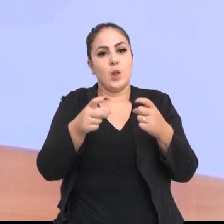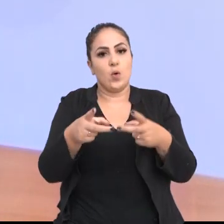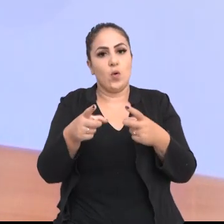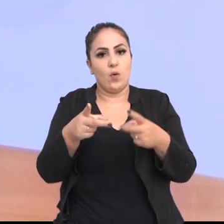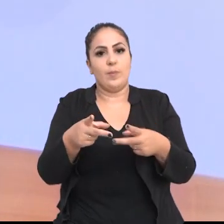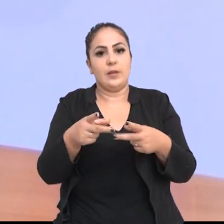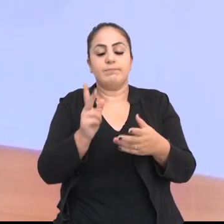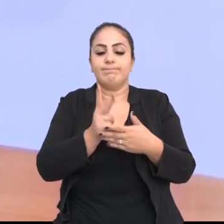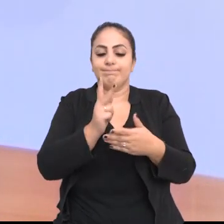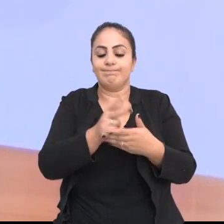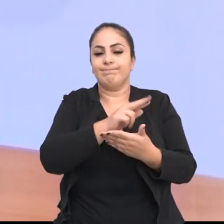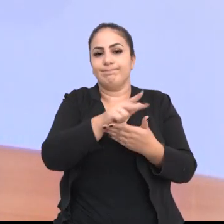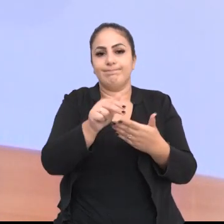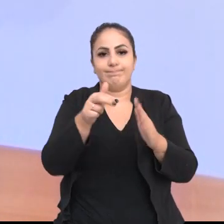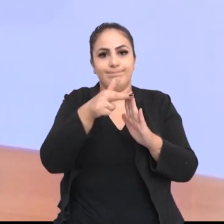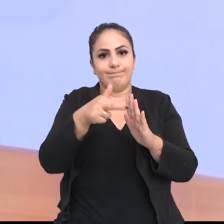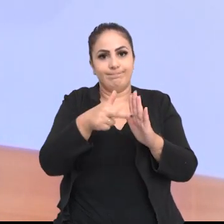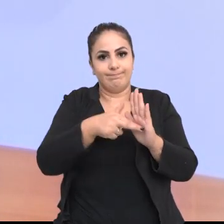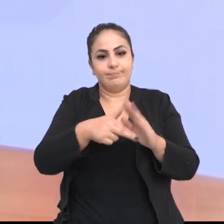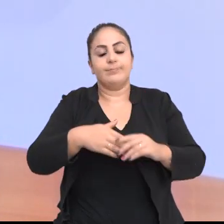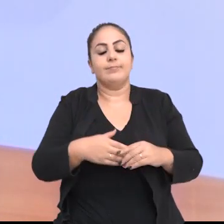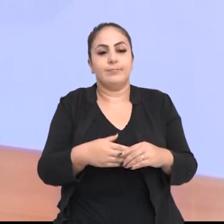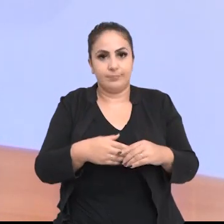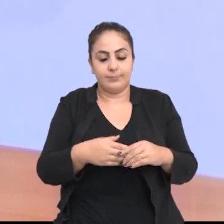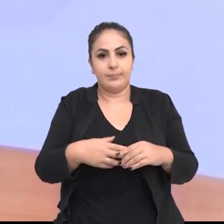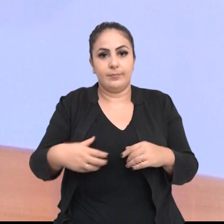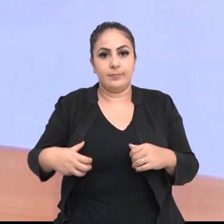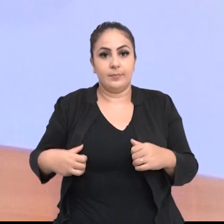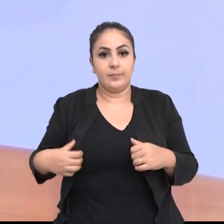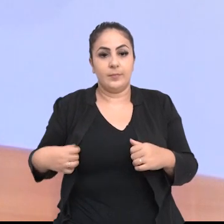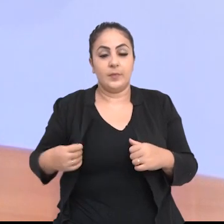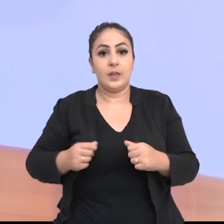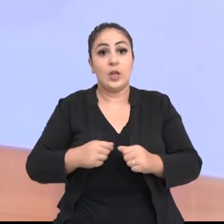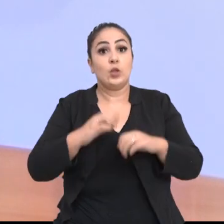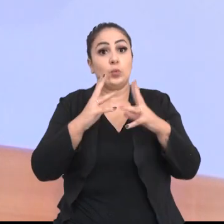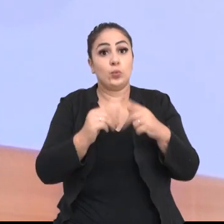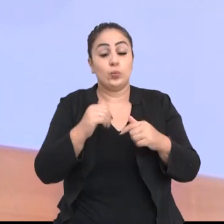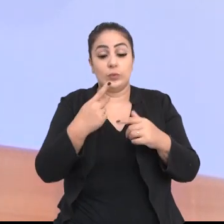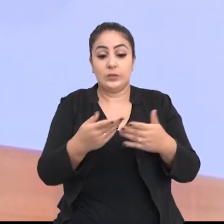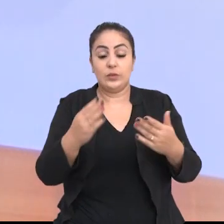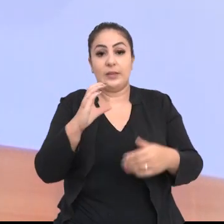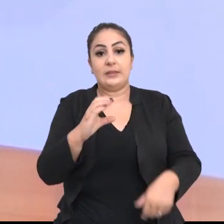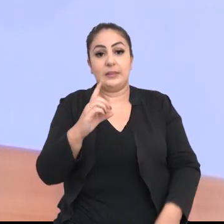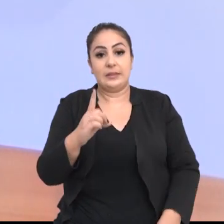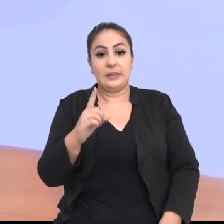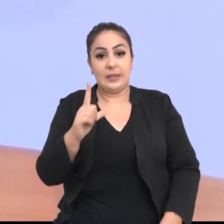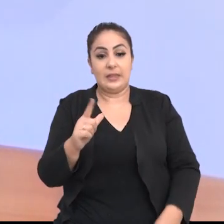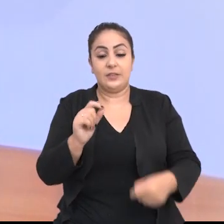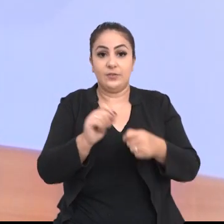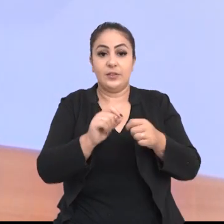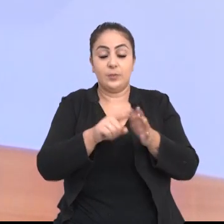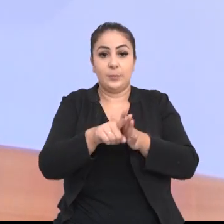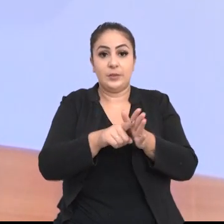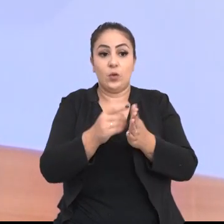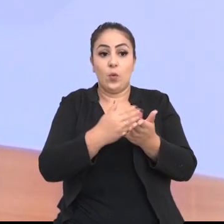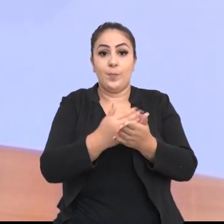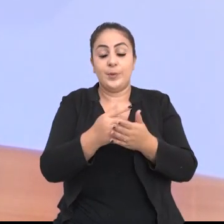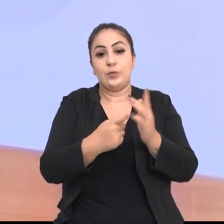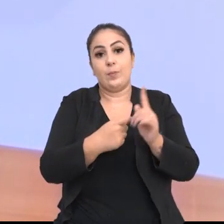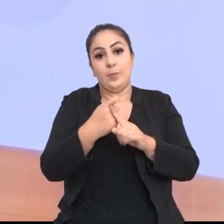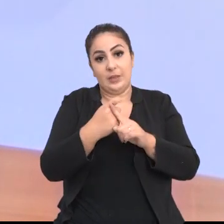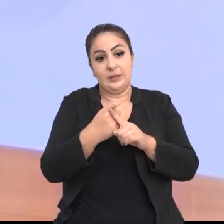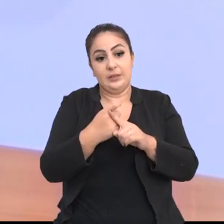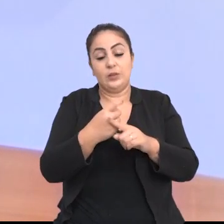comércio a seguir diversas restrições. Diante disso, a CDL realizou uma pesquisa no início deste